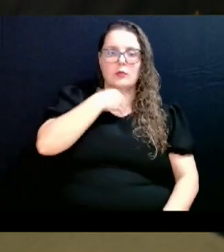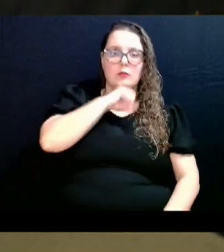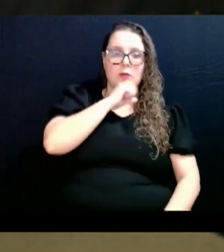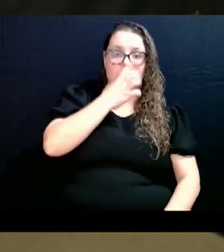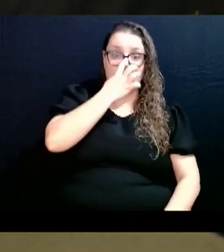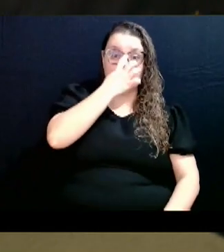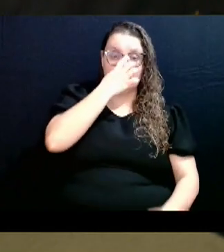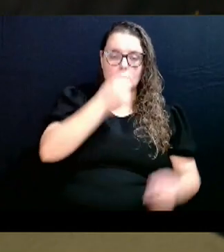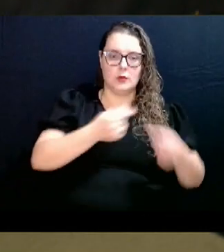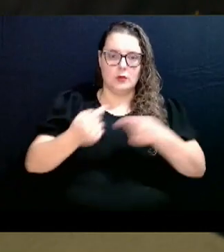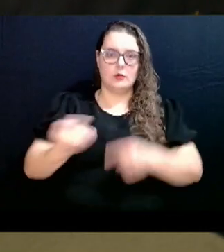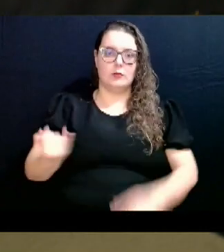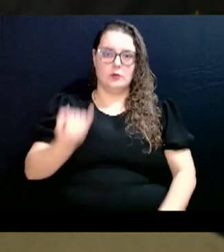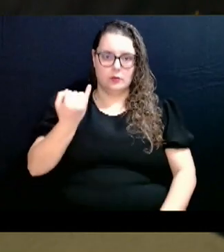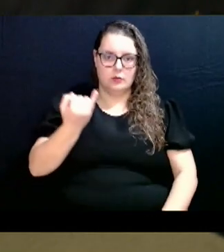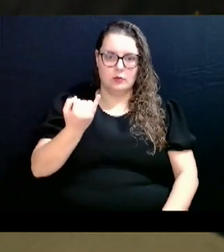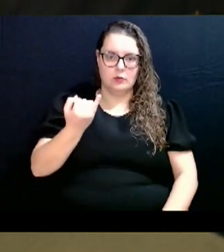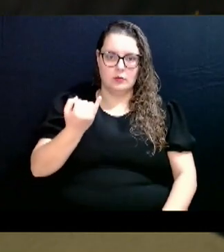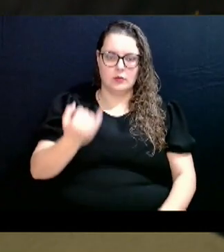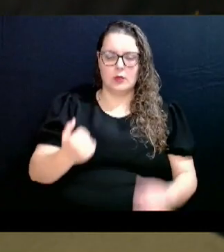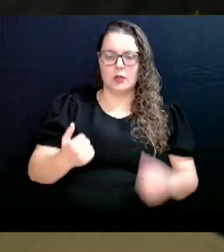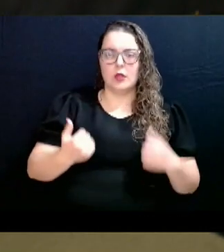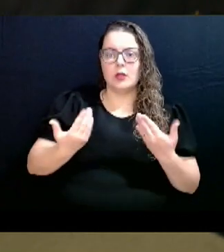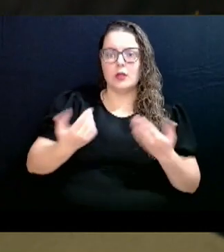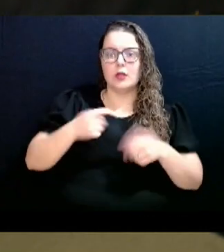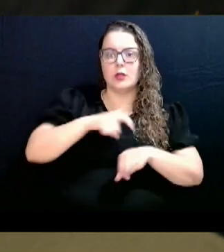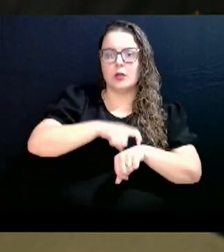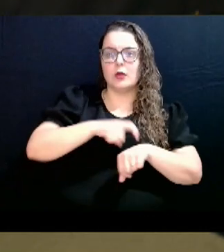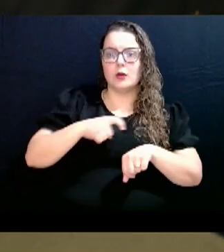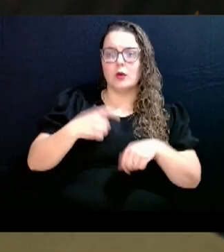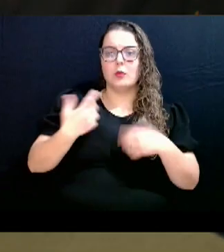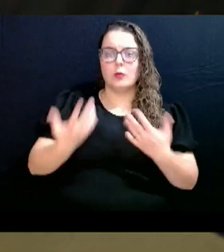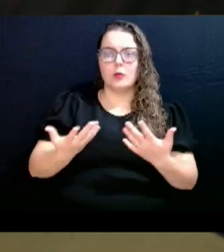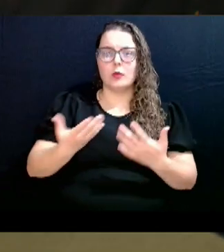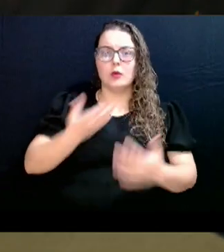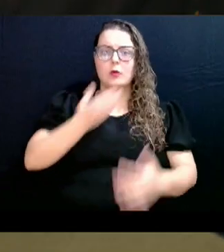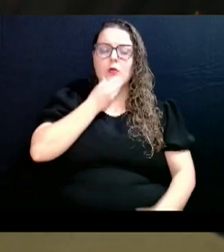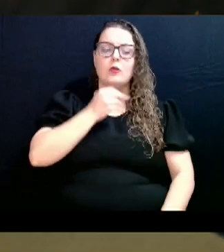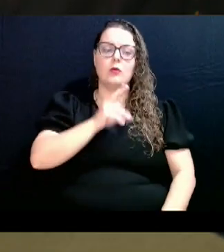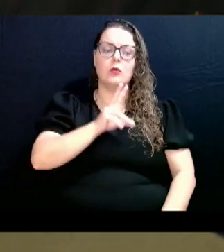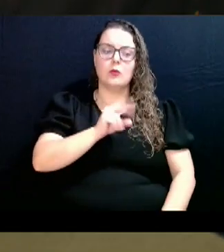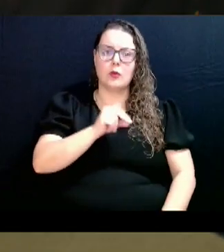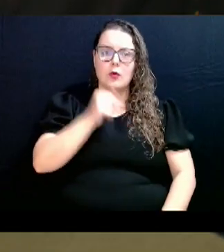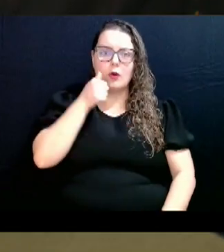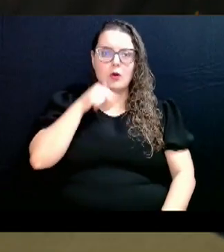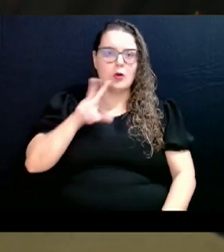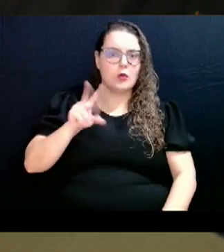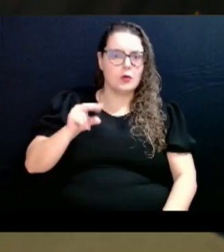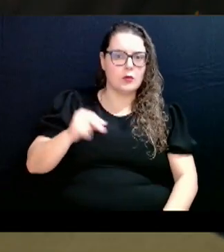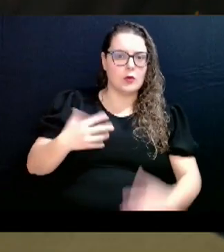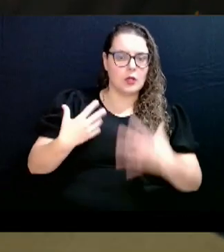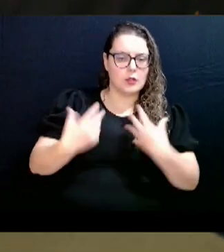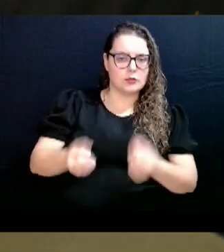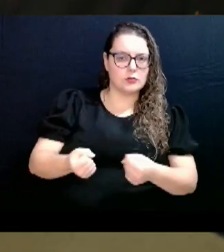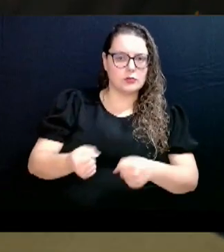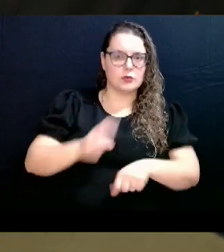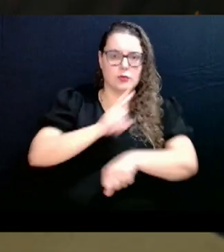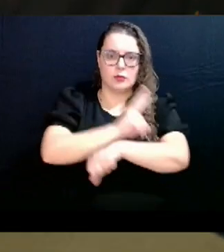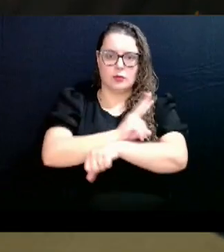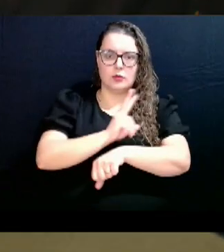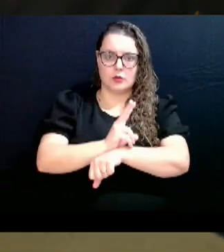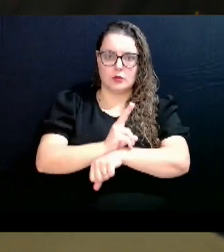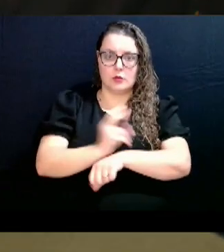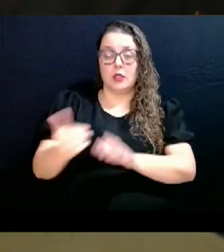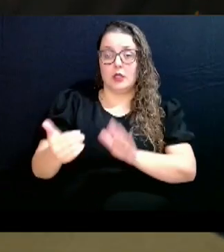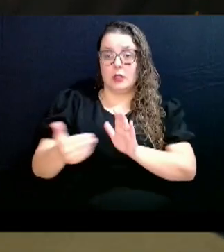importante. Em que circunstância, né, os avós podem assumir ou manter a guarda, mesmo com o genitor biológico presente